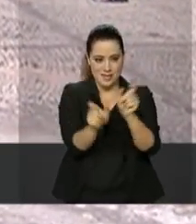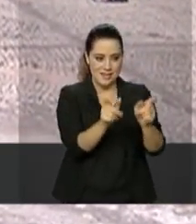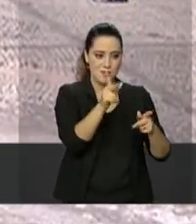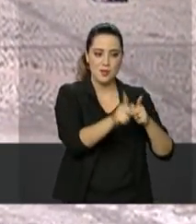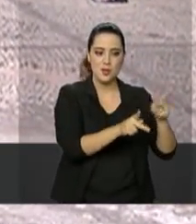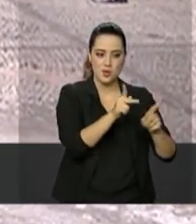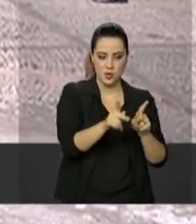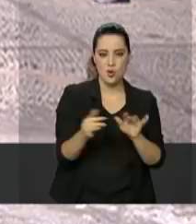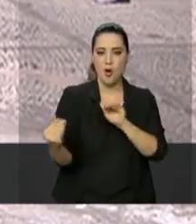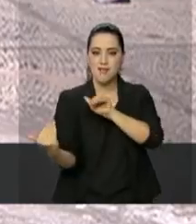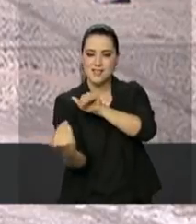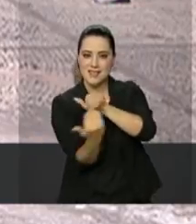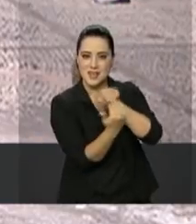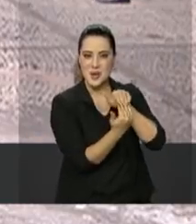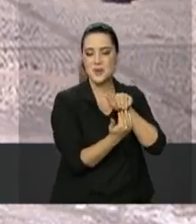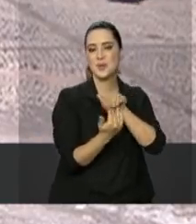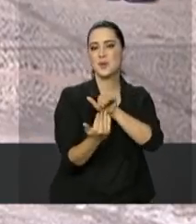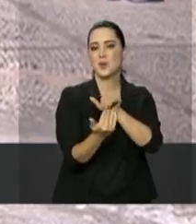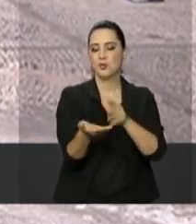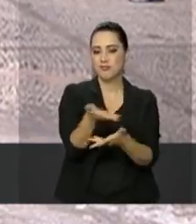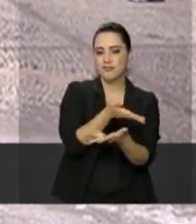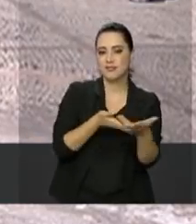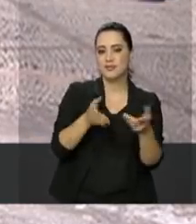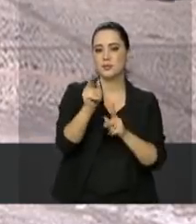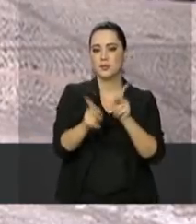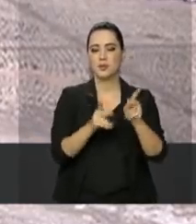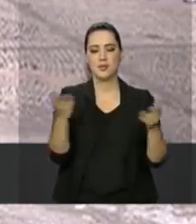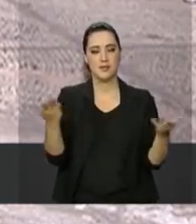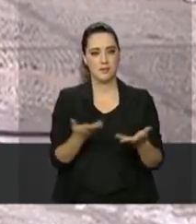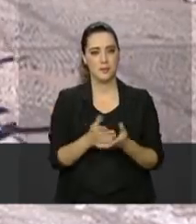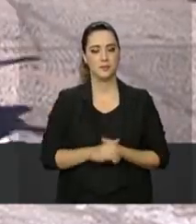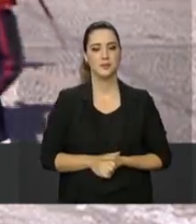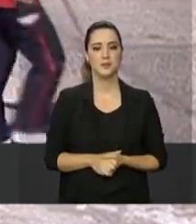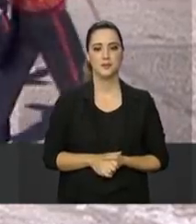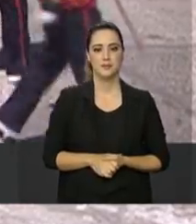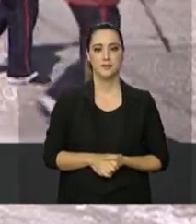uma maior interação com o público no dia de hoje.